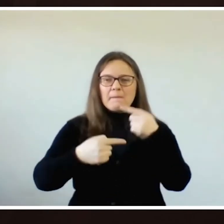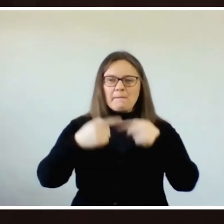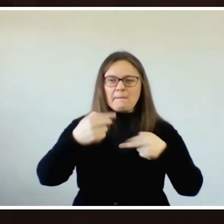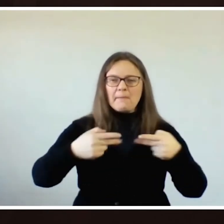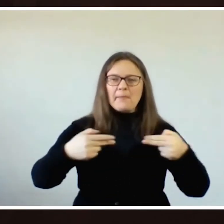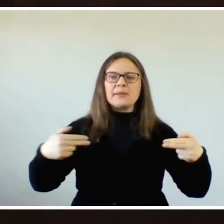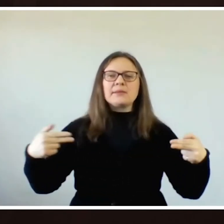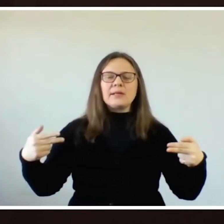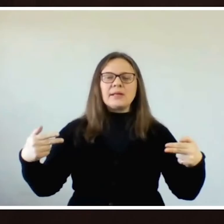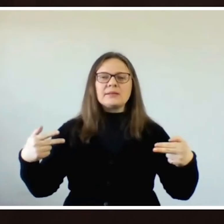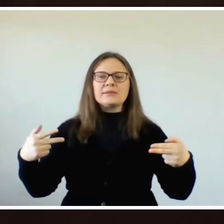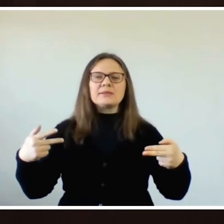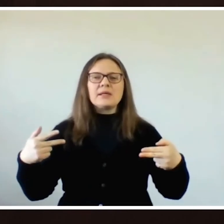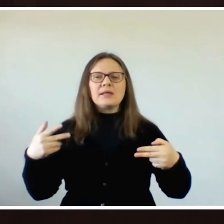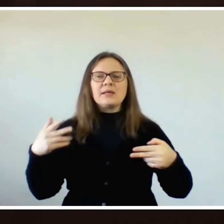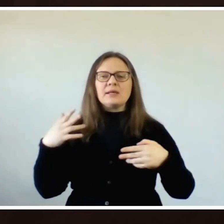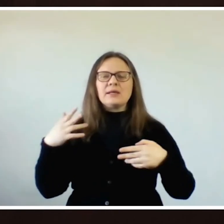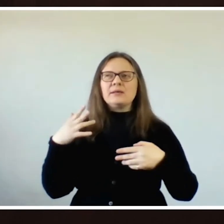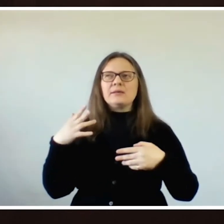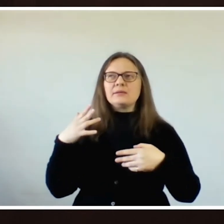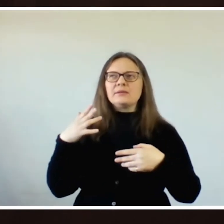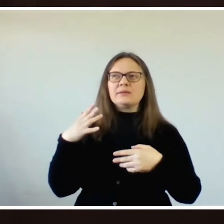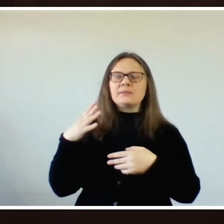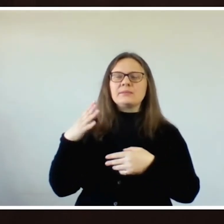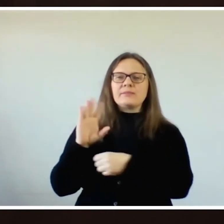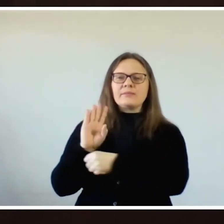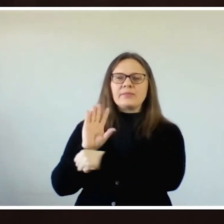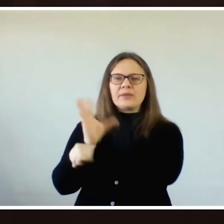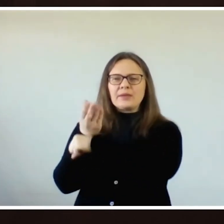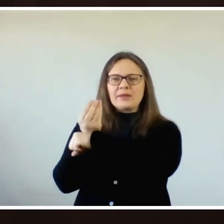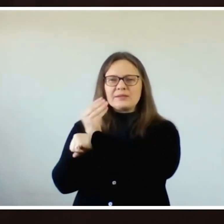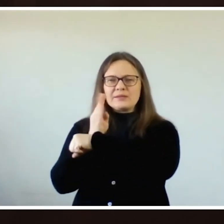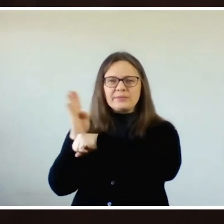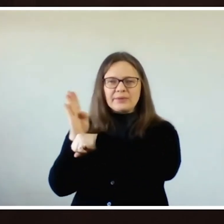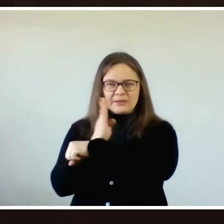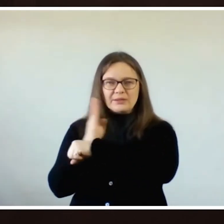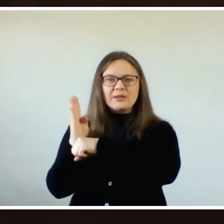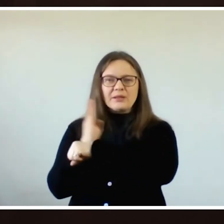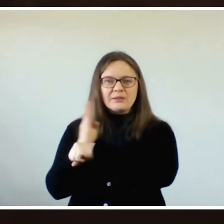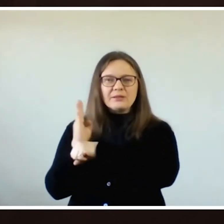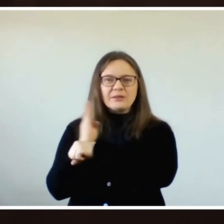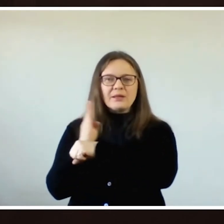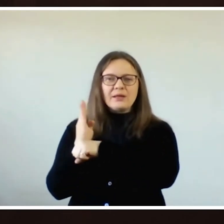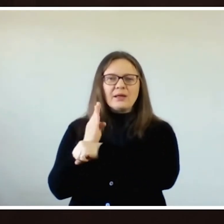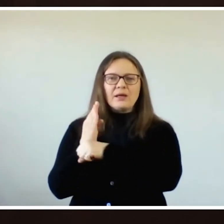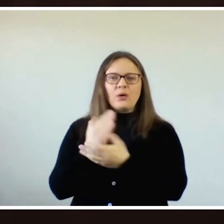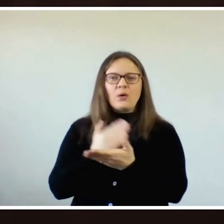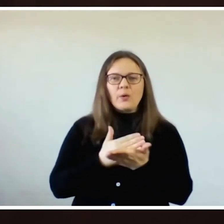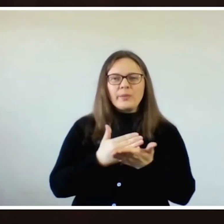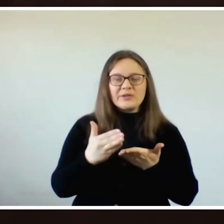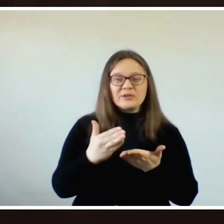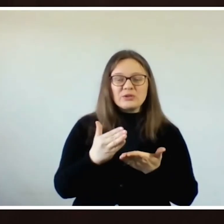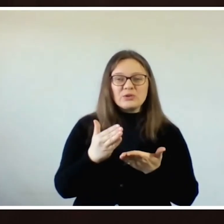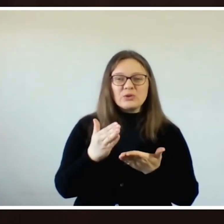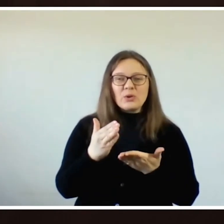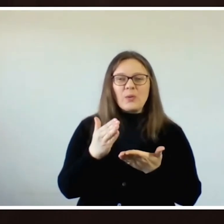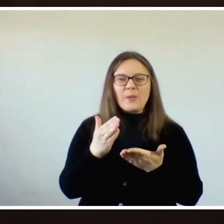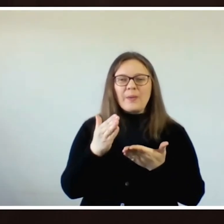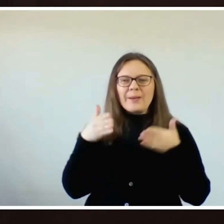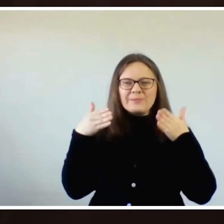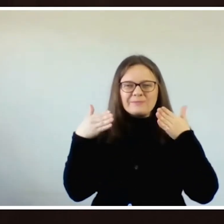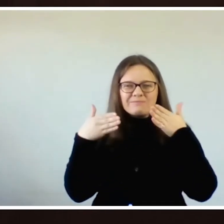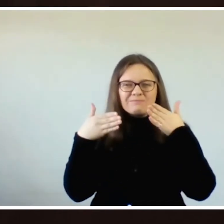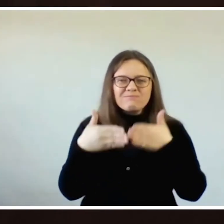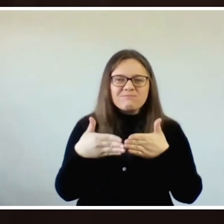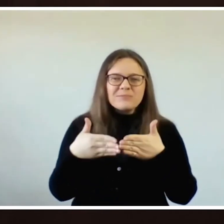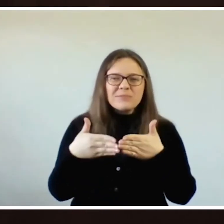começou a se aproximar do mundanismo e materialismo. Mais preocupada, a igreja estava mais preocupada com